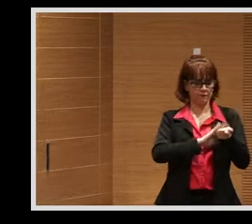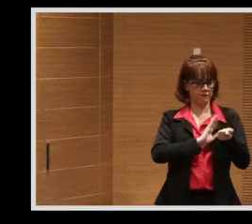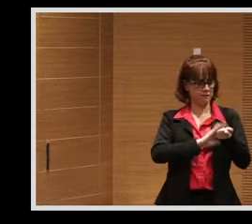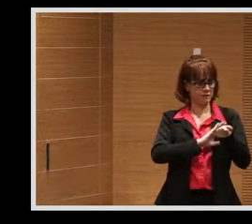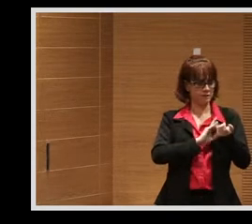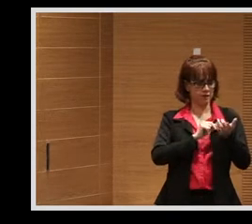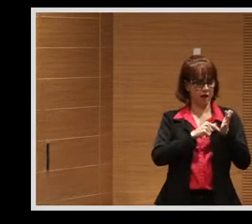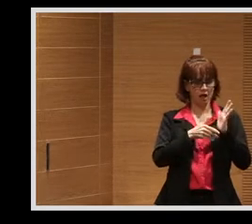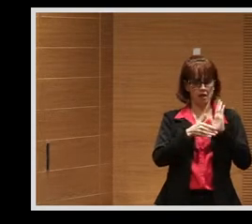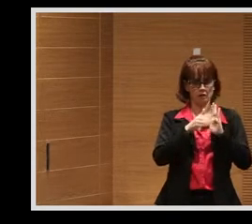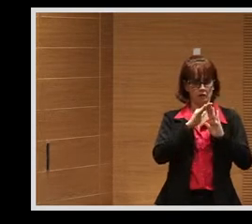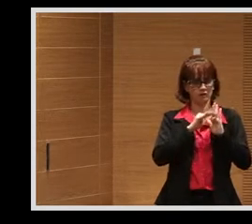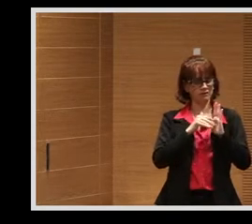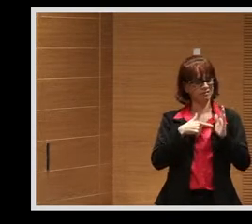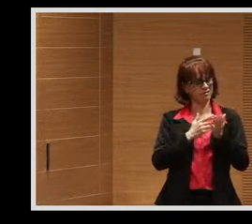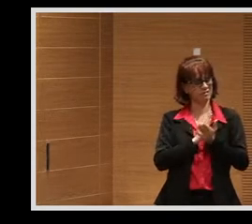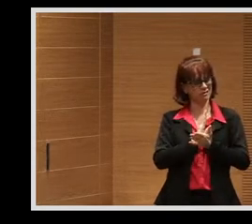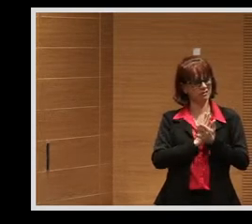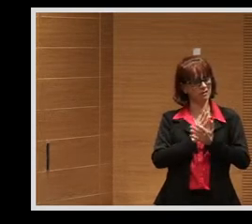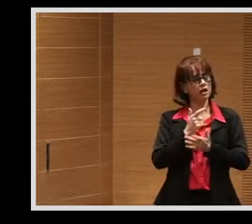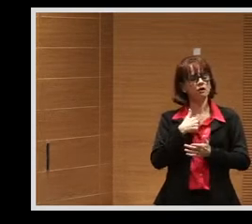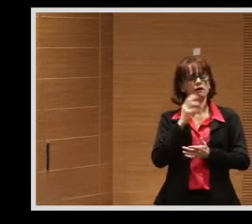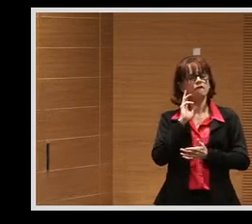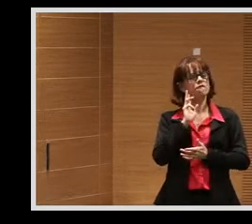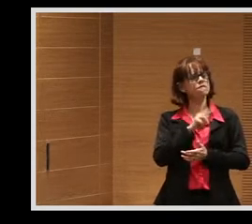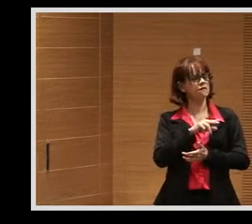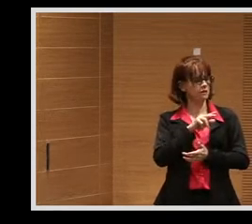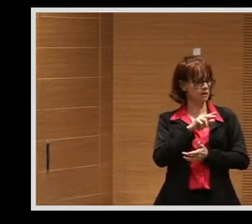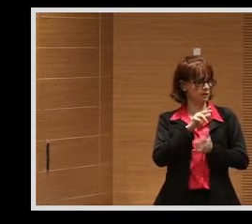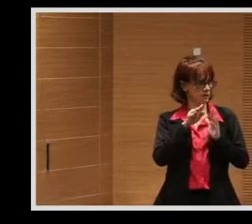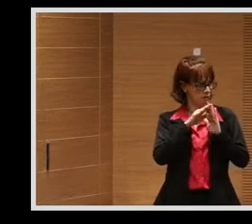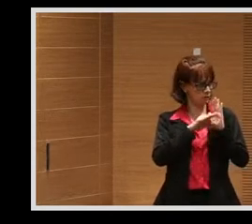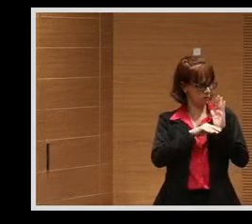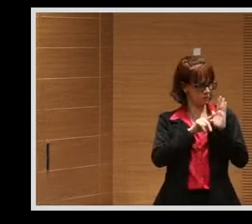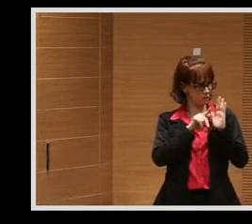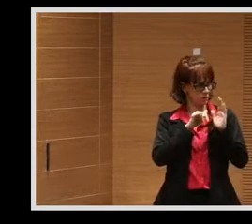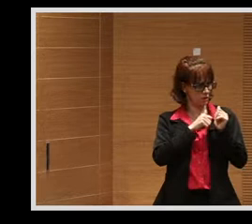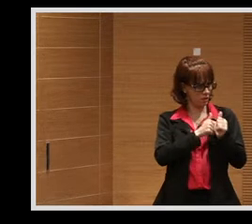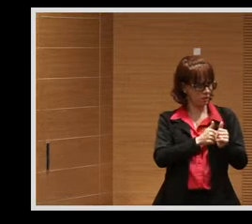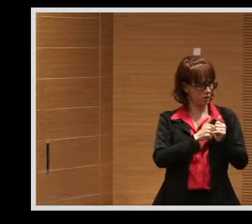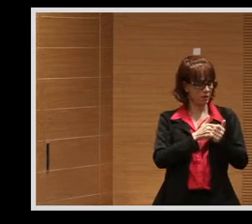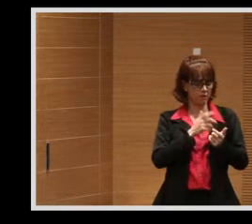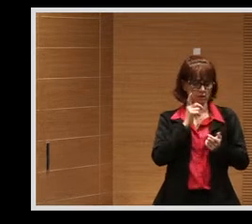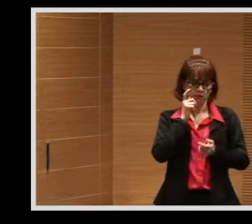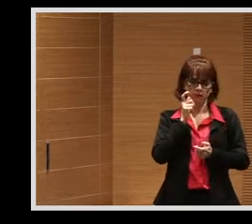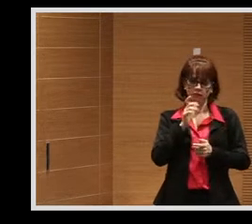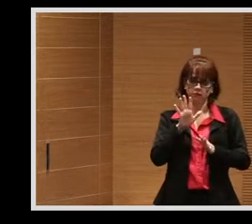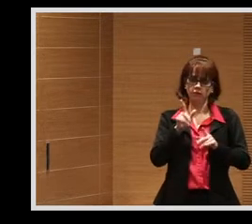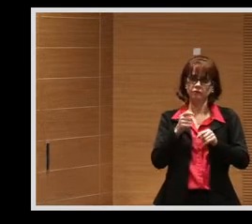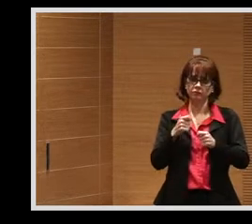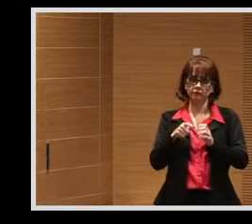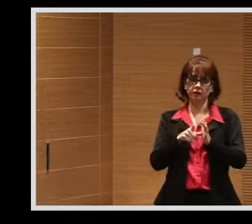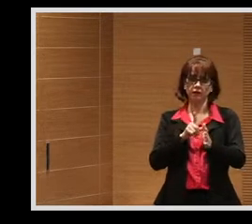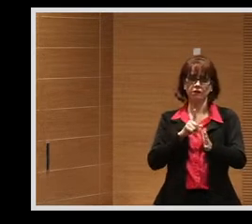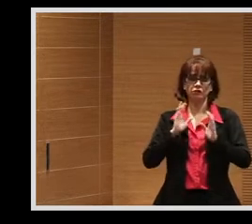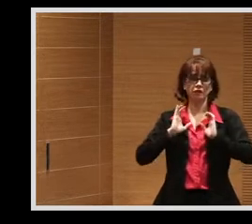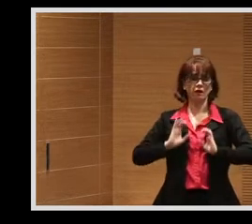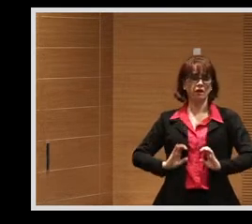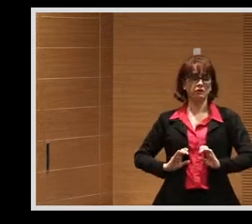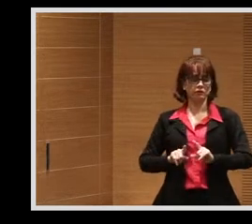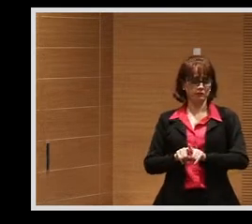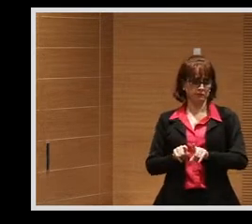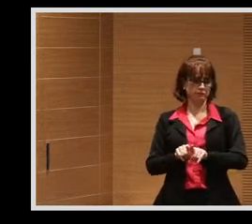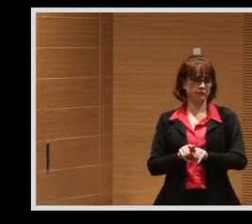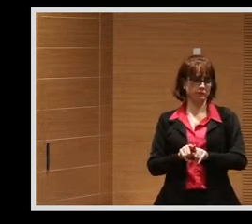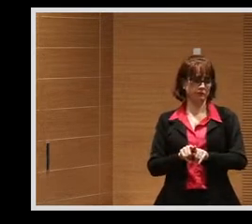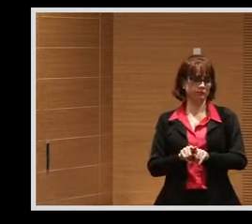me incomodado com essas pessoas. Eu quero ver o guia. Não. É interessante poder ler o guia também, mas a gente pensar numa ética, e eu acho que essa foi a aposta quando a gente encerrou o grupo